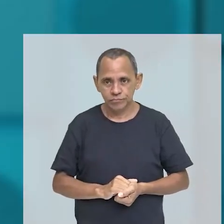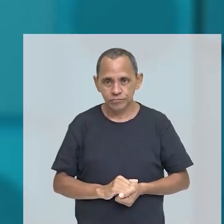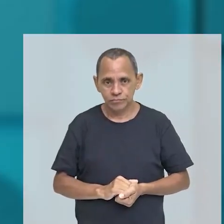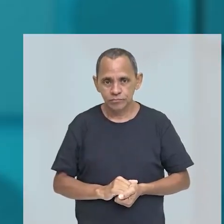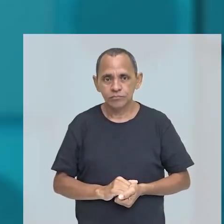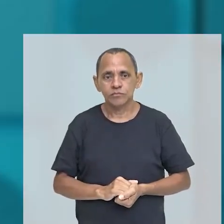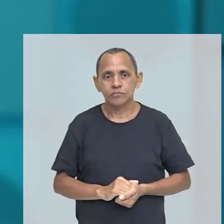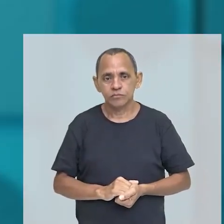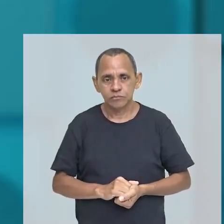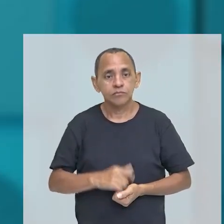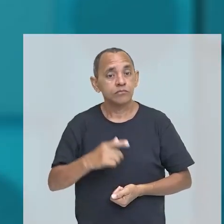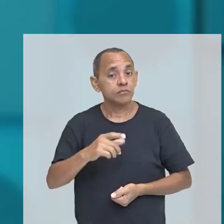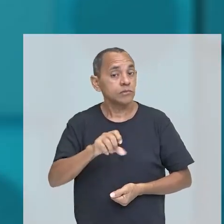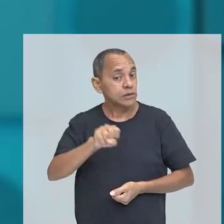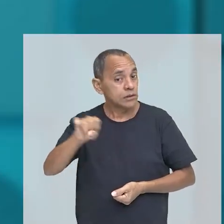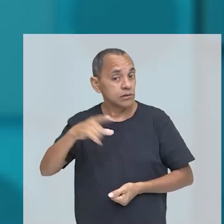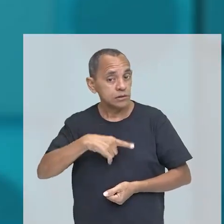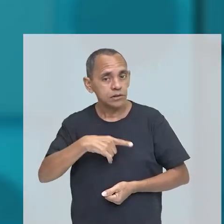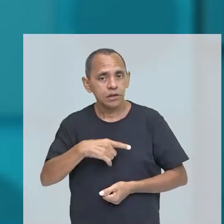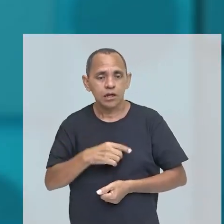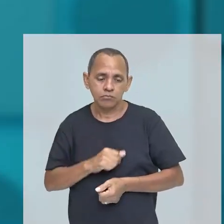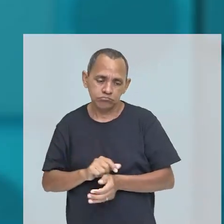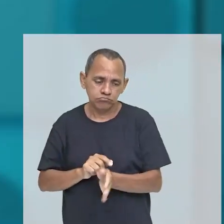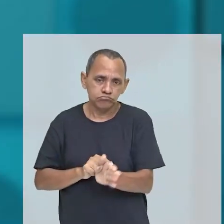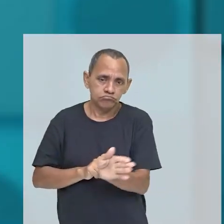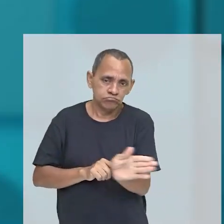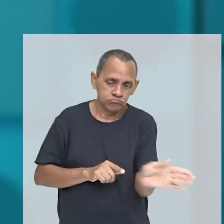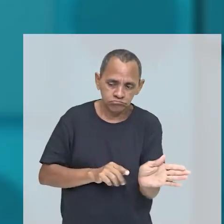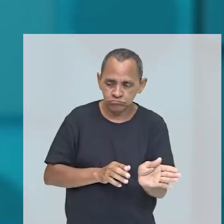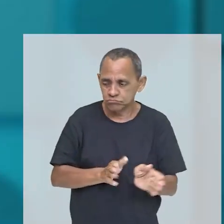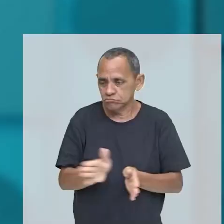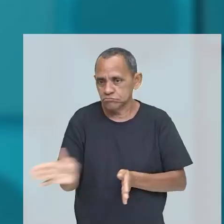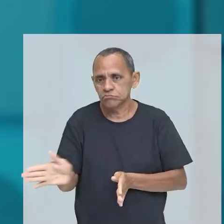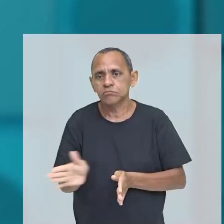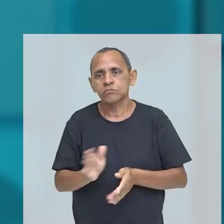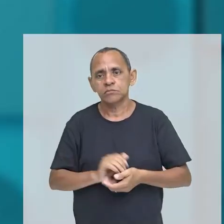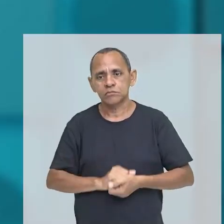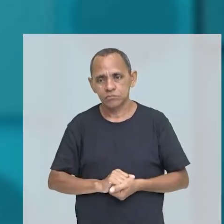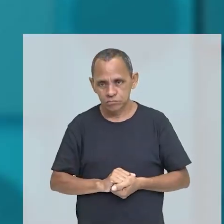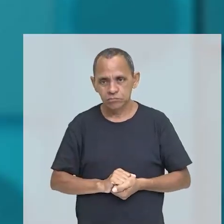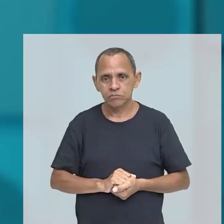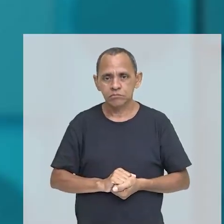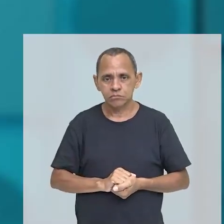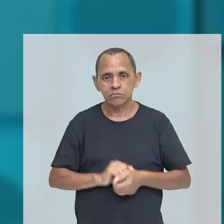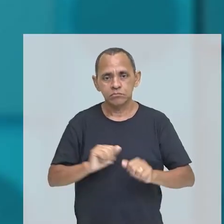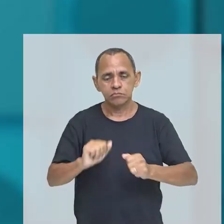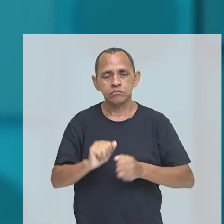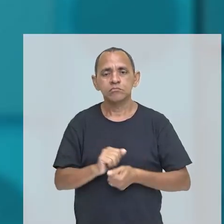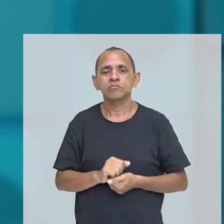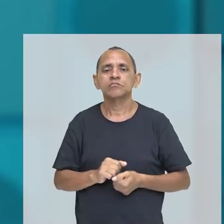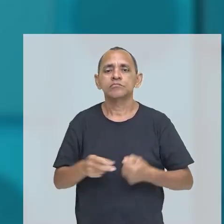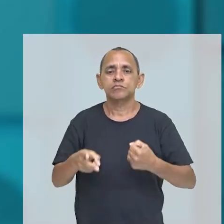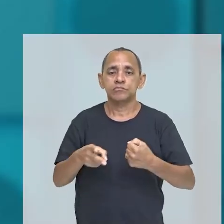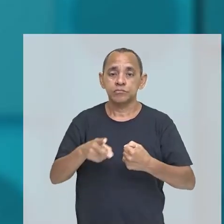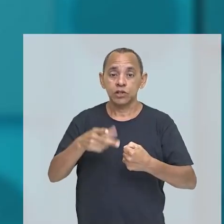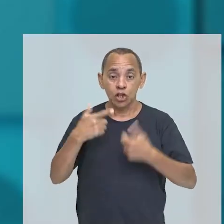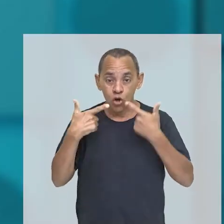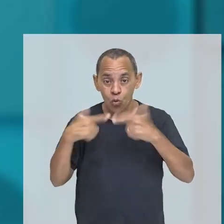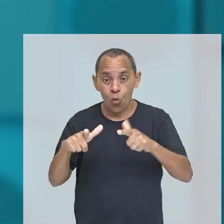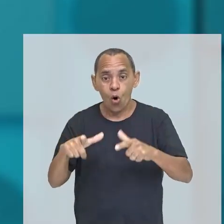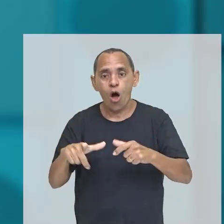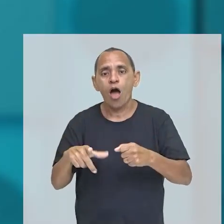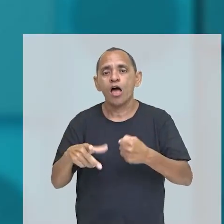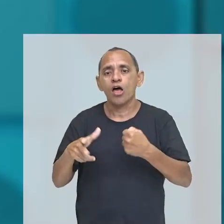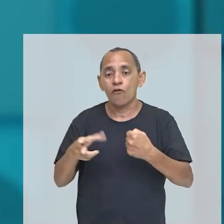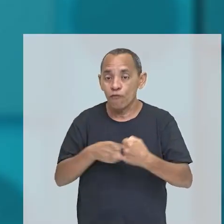vira à esquerda, né, sem nada escrito, então nós temos ali linguagem não verbal. Em havendo qualquer tipo